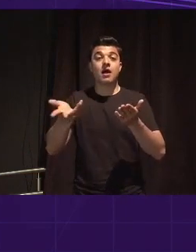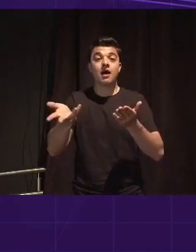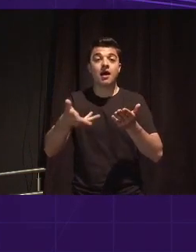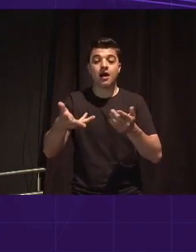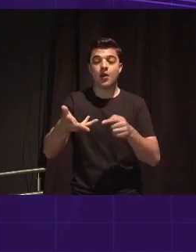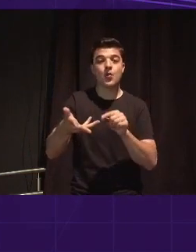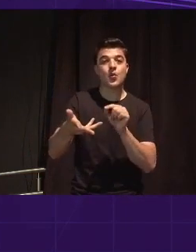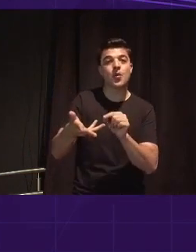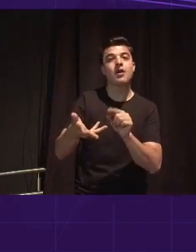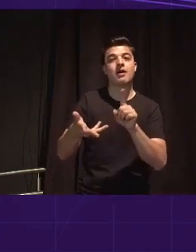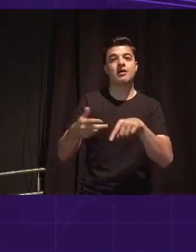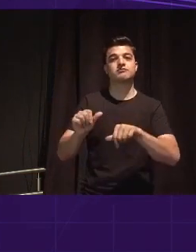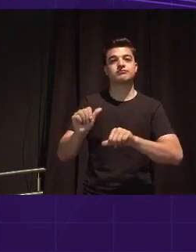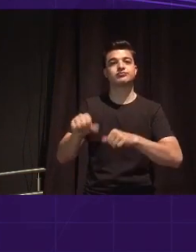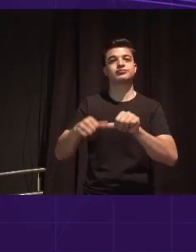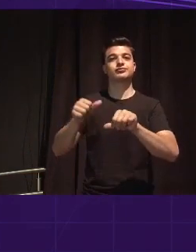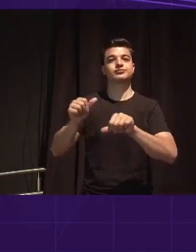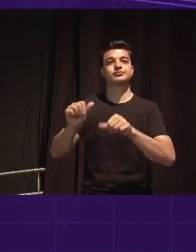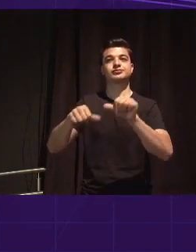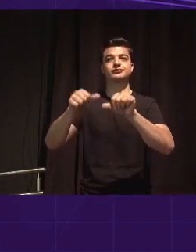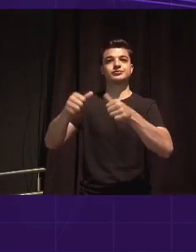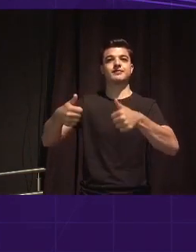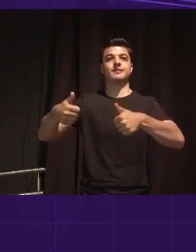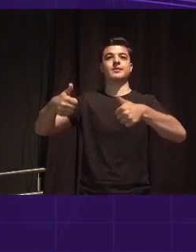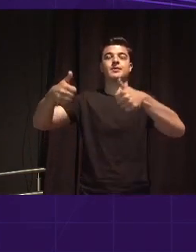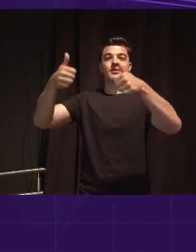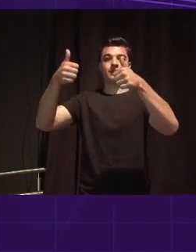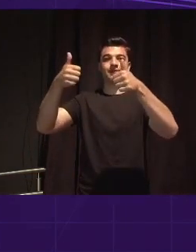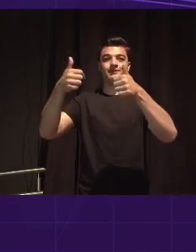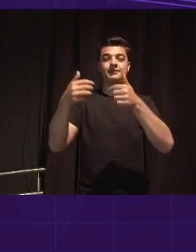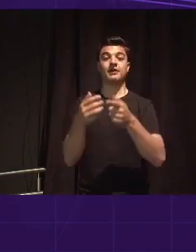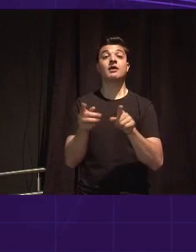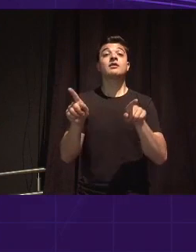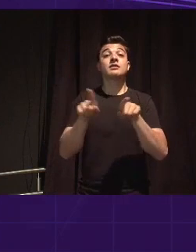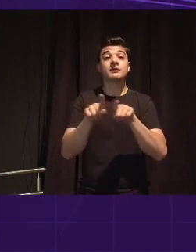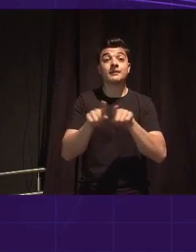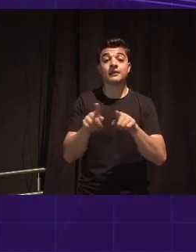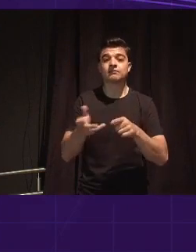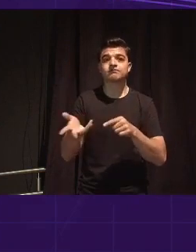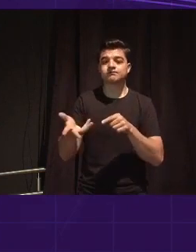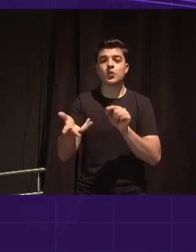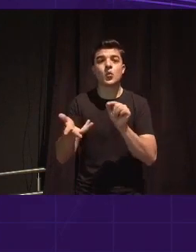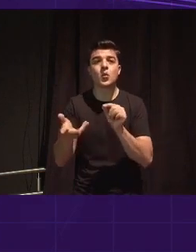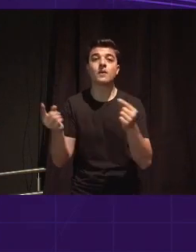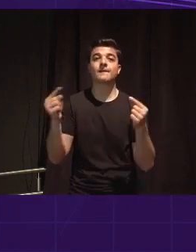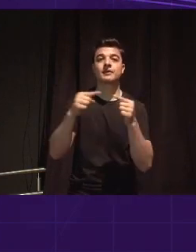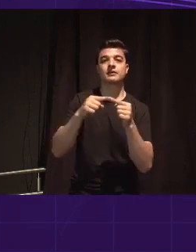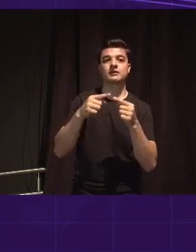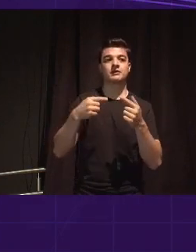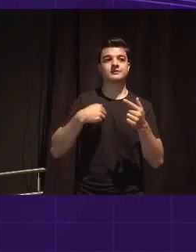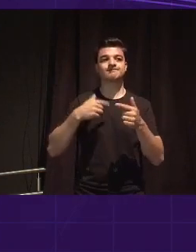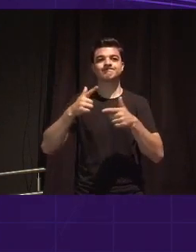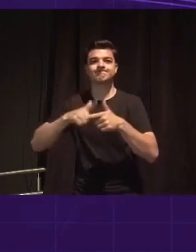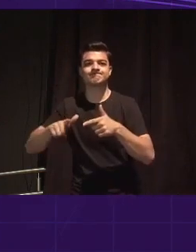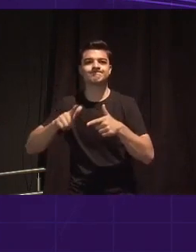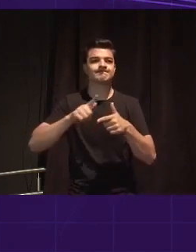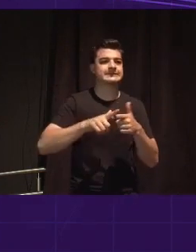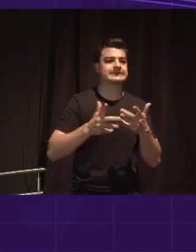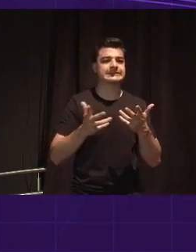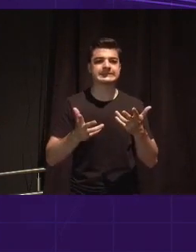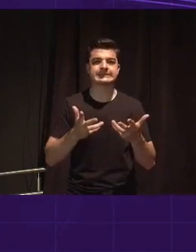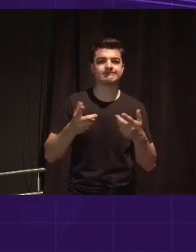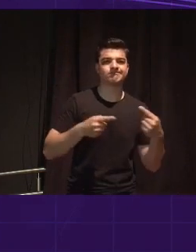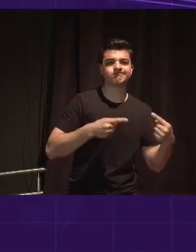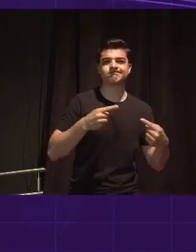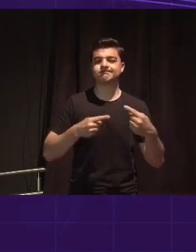né? É uma maneira de você lidar com o ambiente incerto e turbulento, né? Então, a gente traz esses conceitos